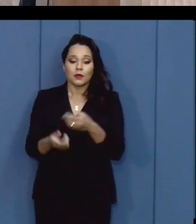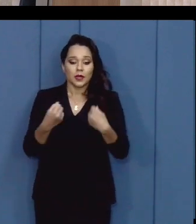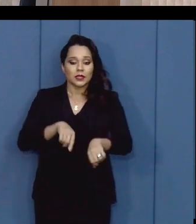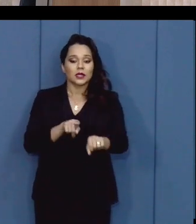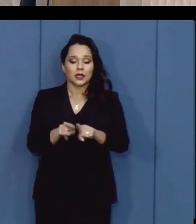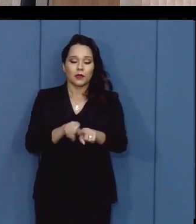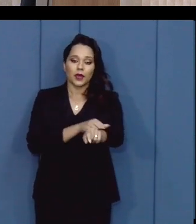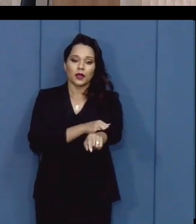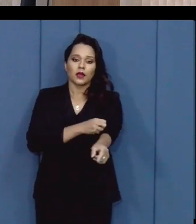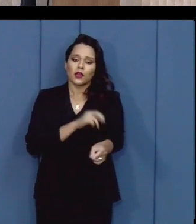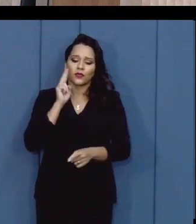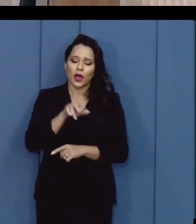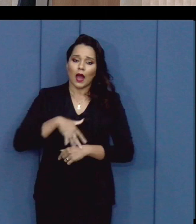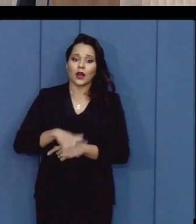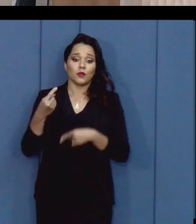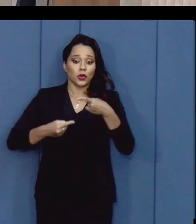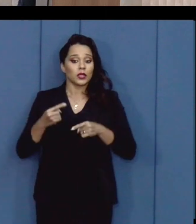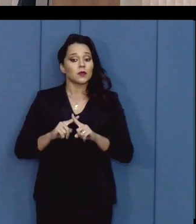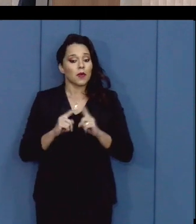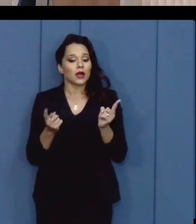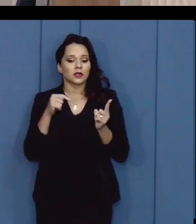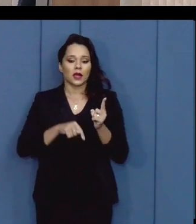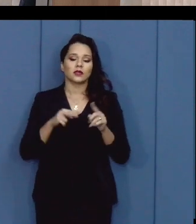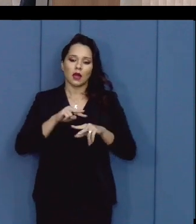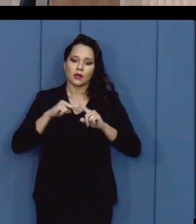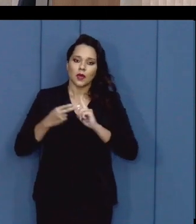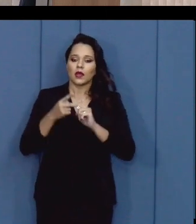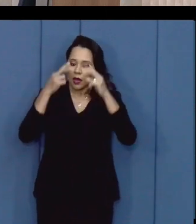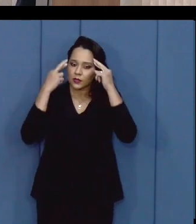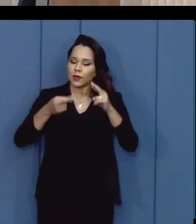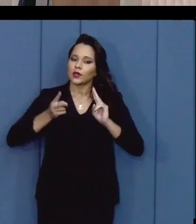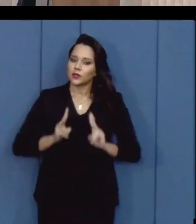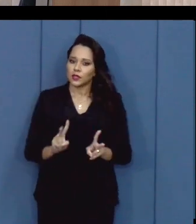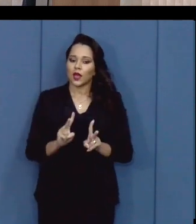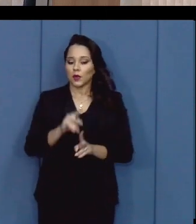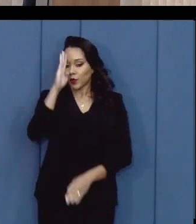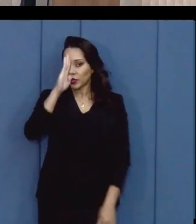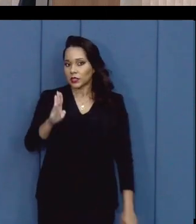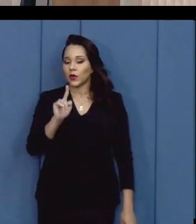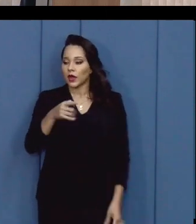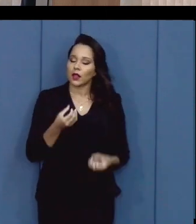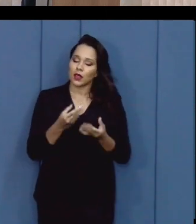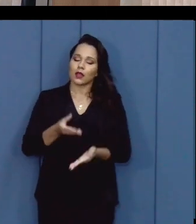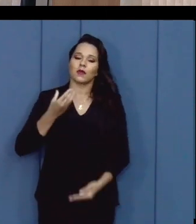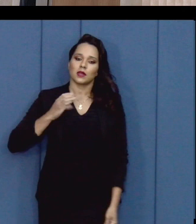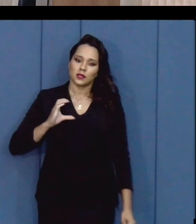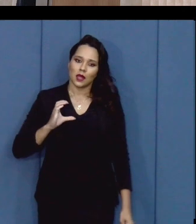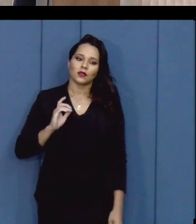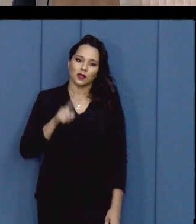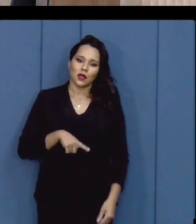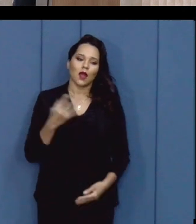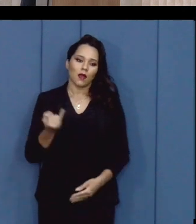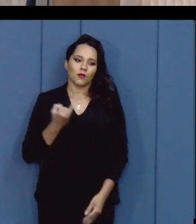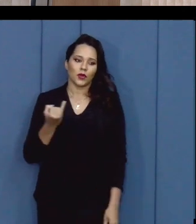se levar em consideração aspectos políticos, desde que esses aspectos respeitem sempre a priorização que é dada pela ciência, que